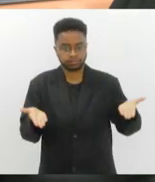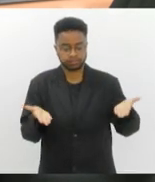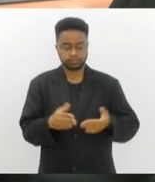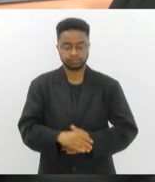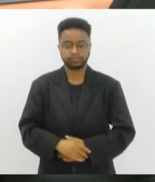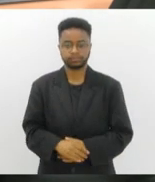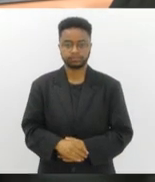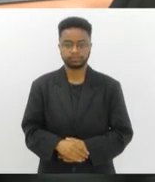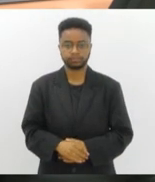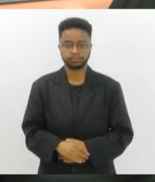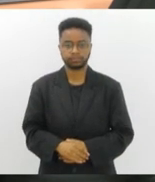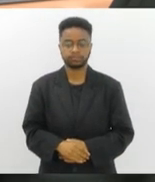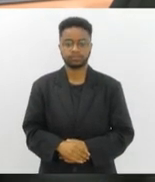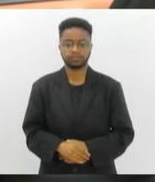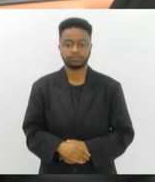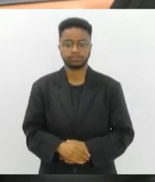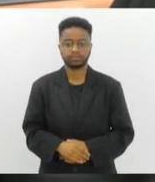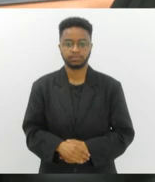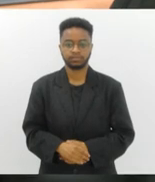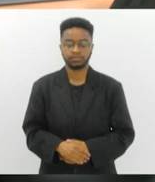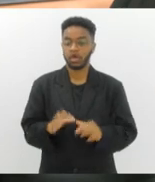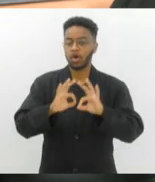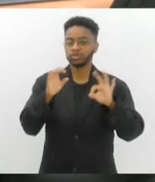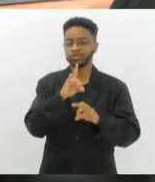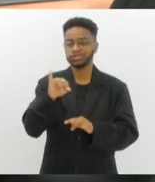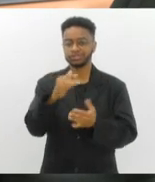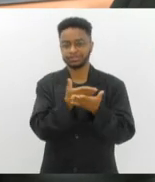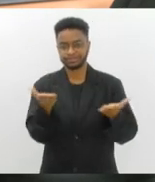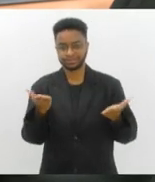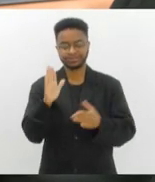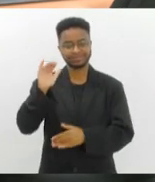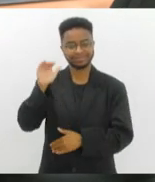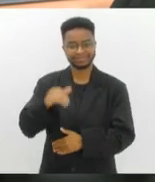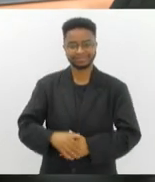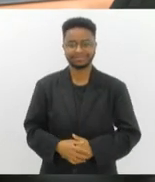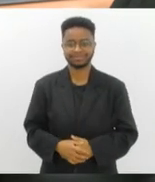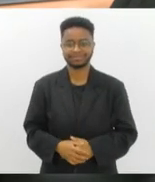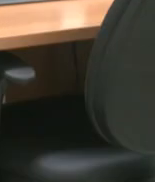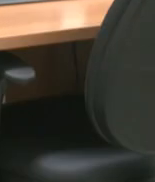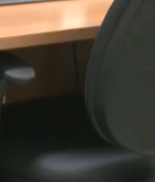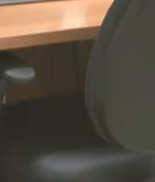tvalerj@alerj.rj.gov.br. Um ótimo dia para você e até amanhã!